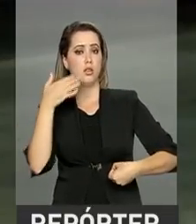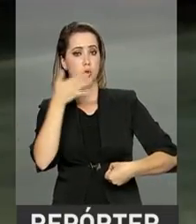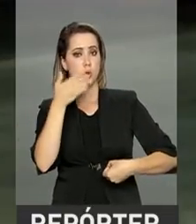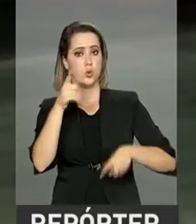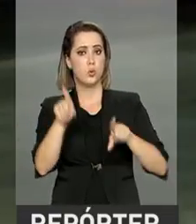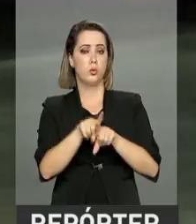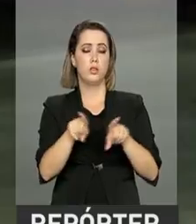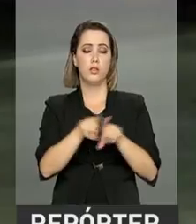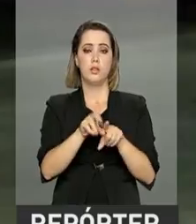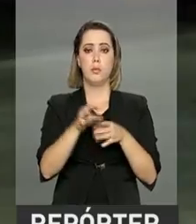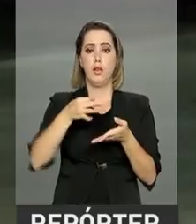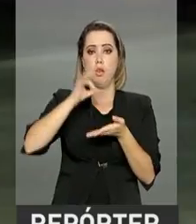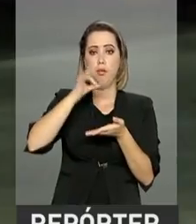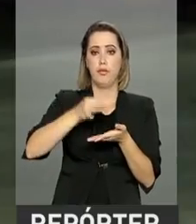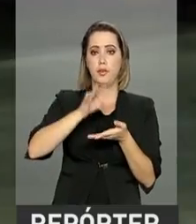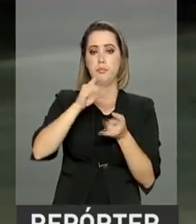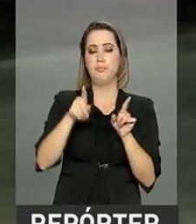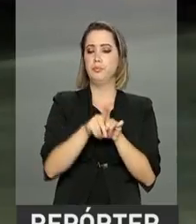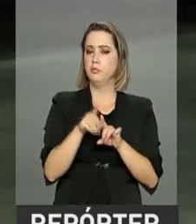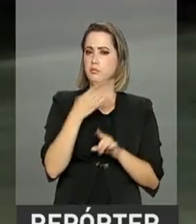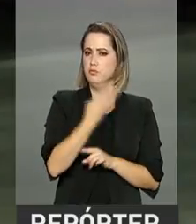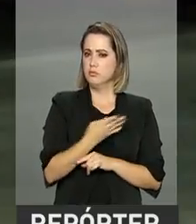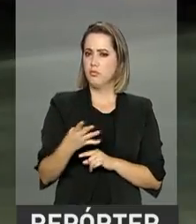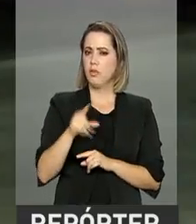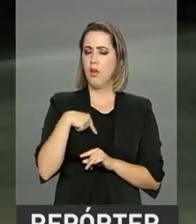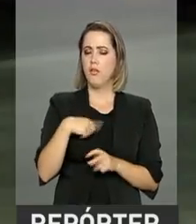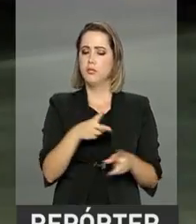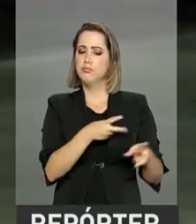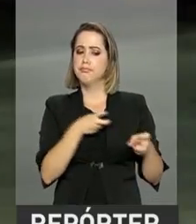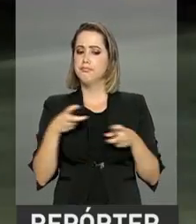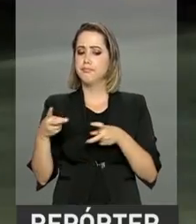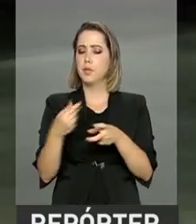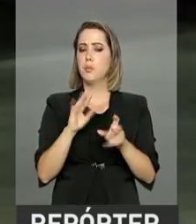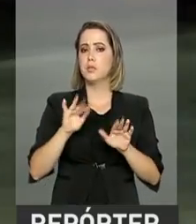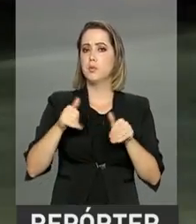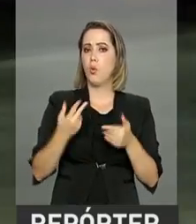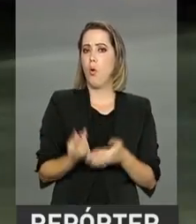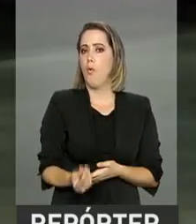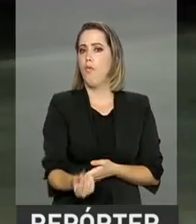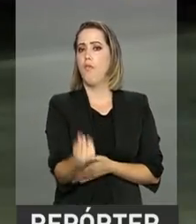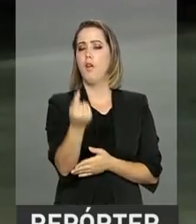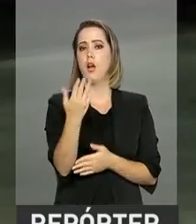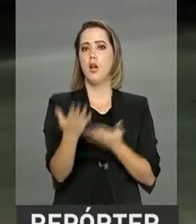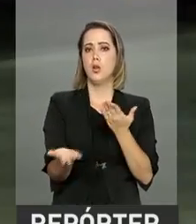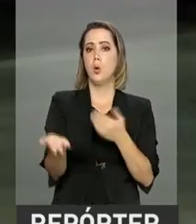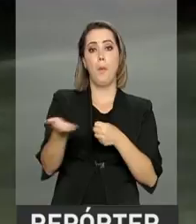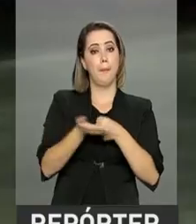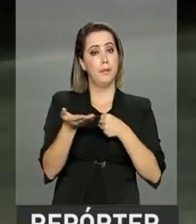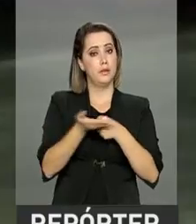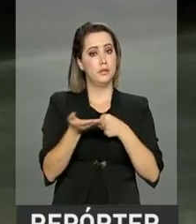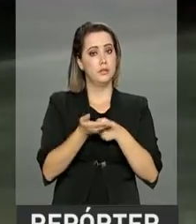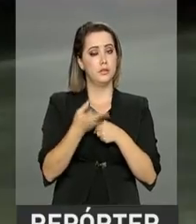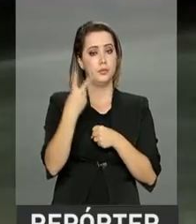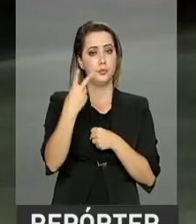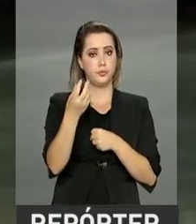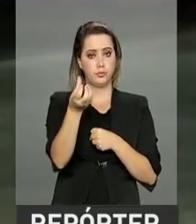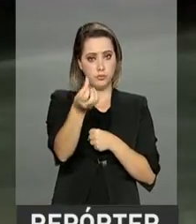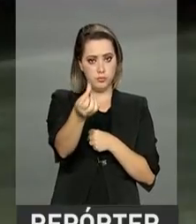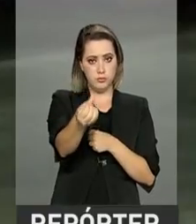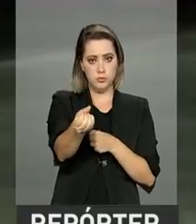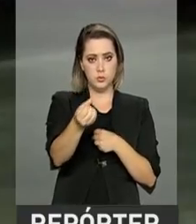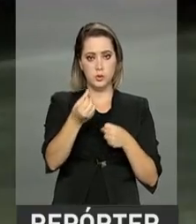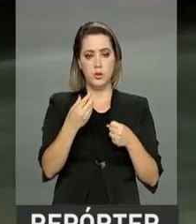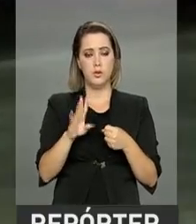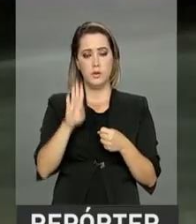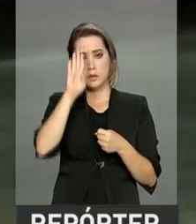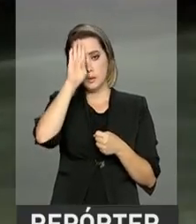o vbp é elaborado com base nos preços médios recebidos pelos produtores dos 26 principais produtos